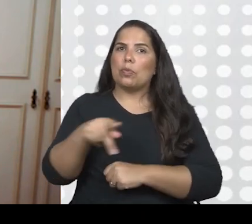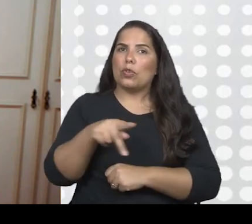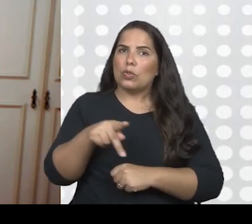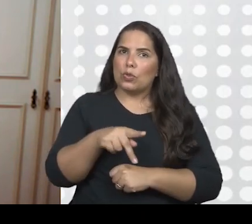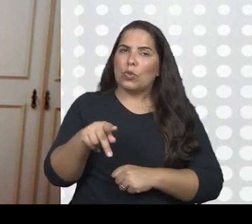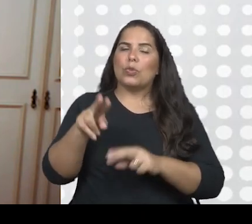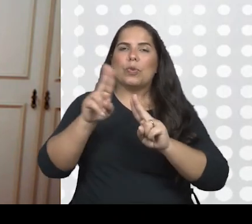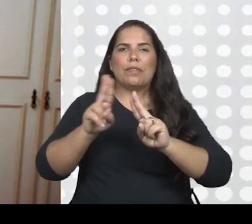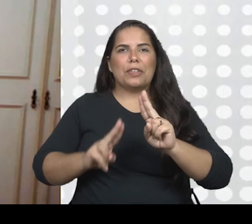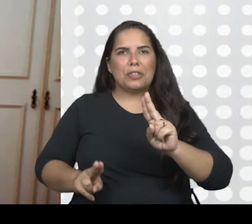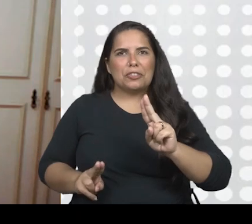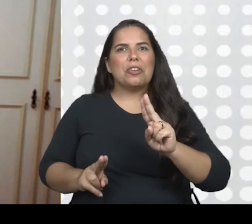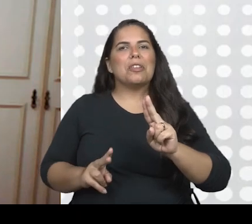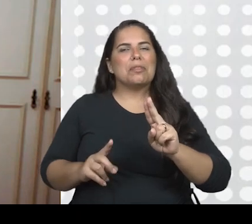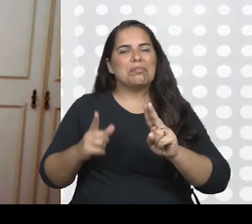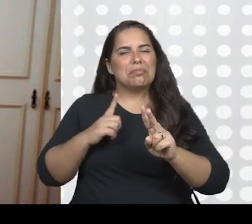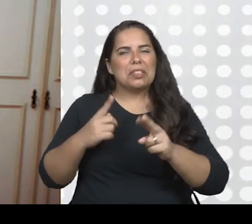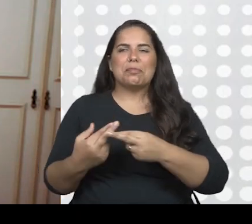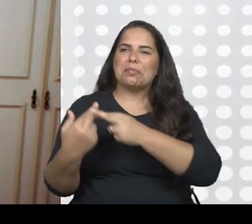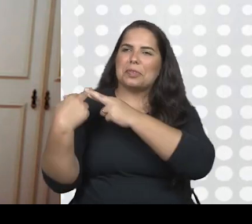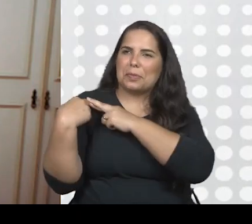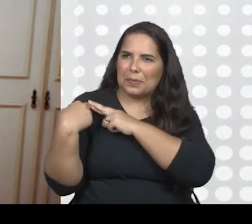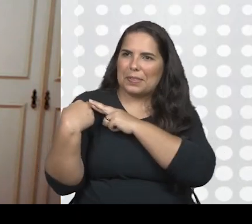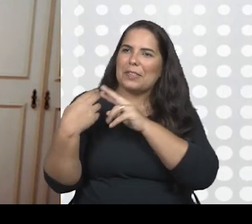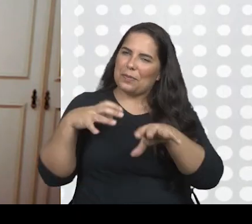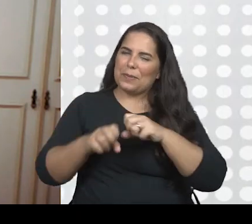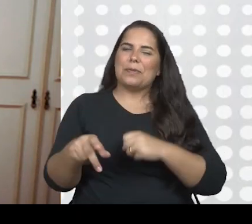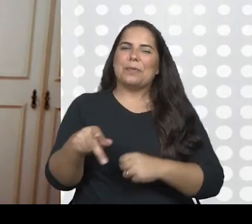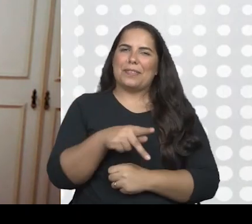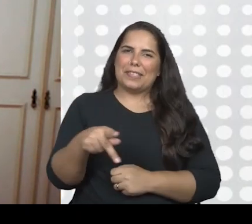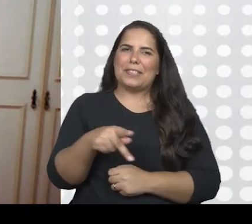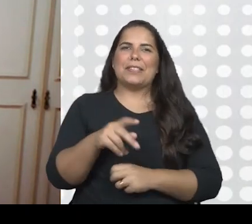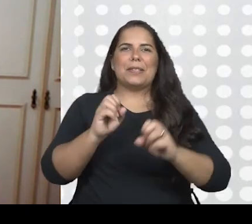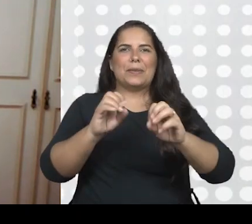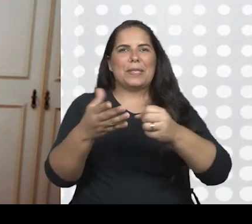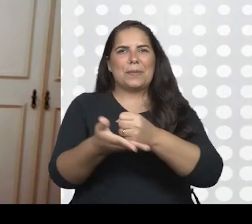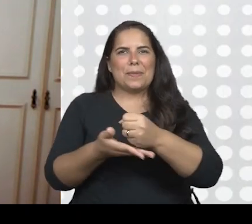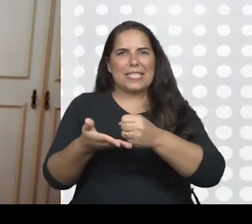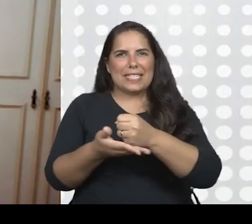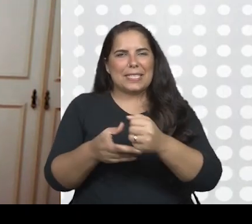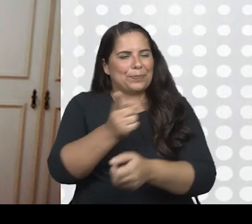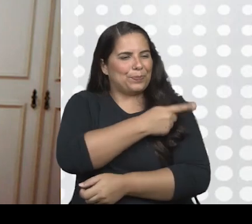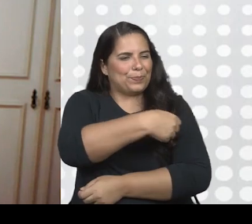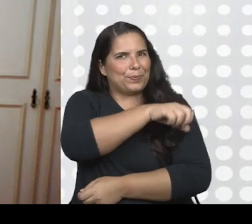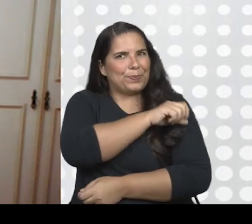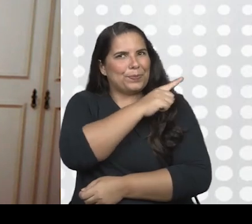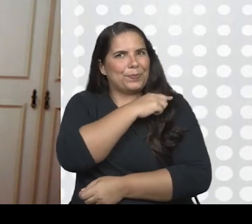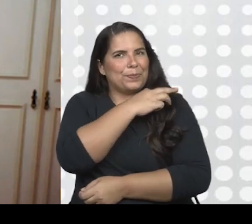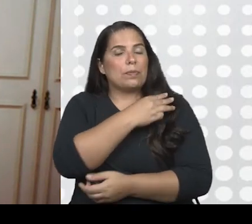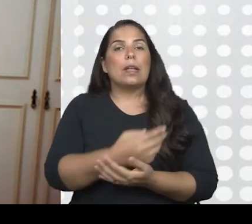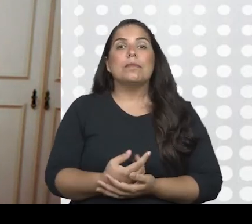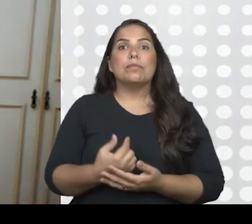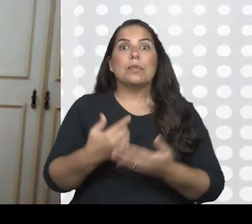da UFRJ, que tem um forte compromisso com a formação de professores da educação básica. Vou iniciar